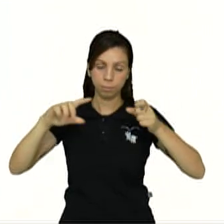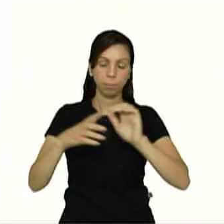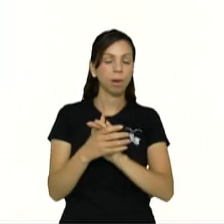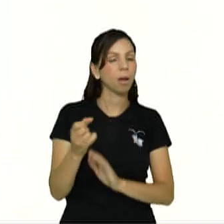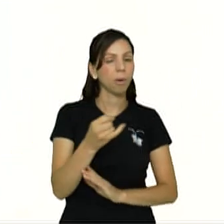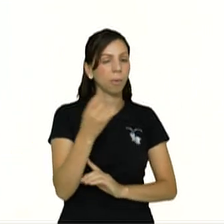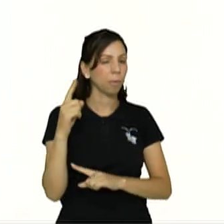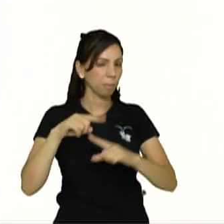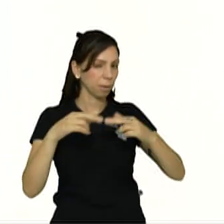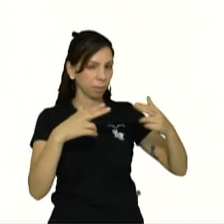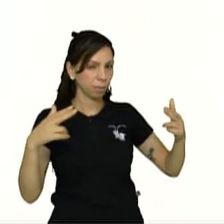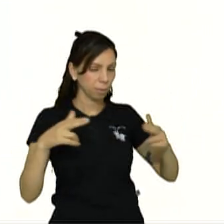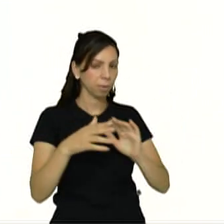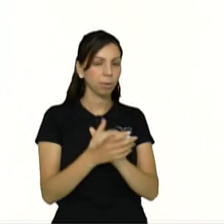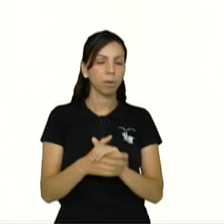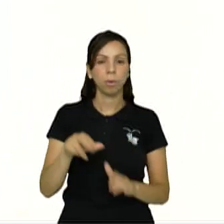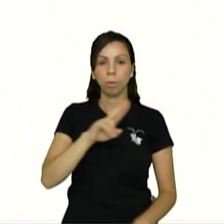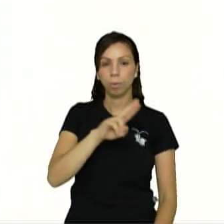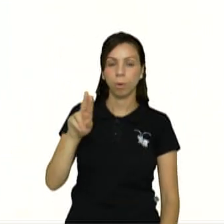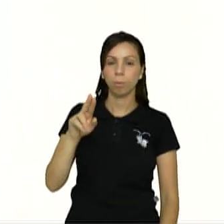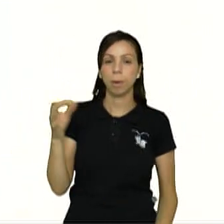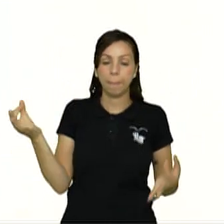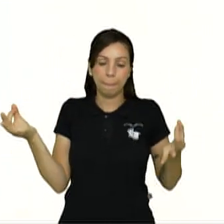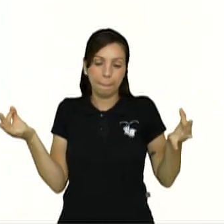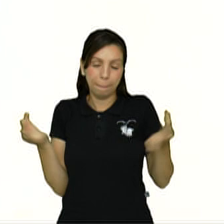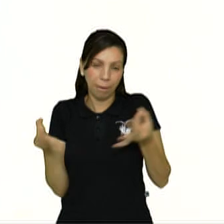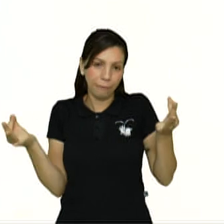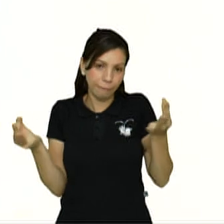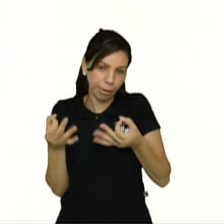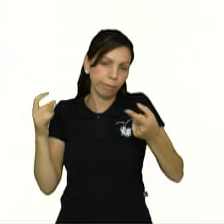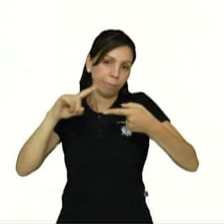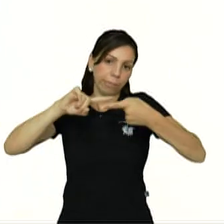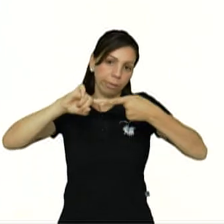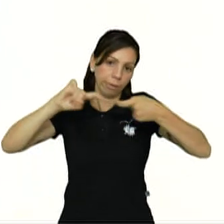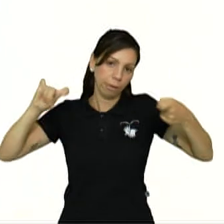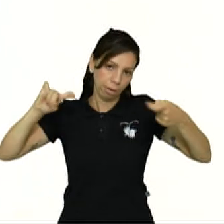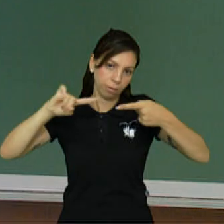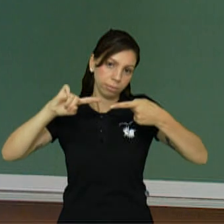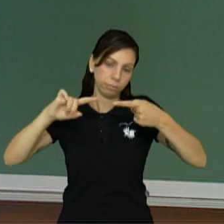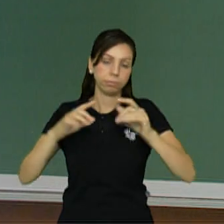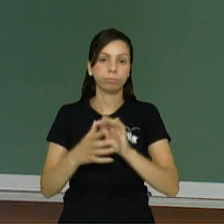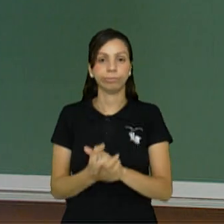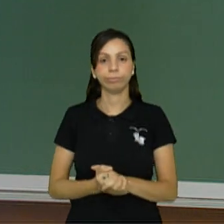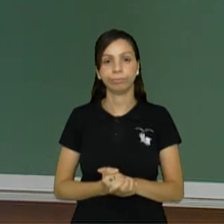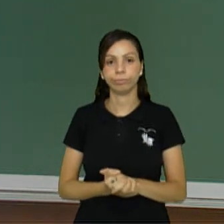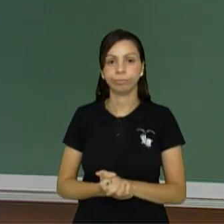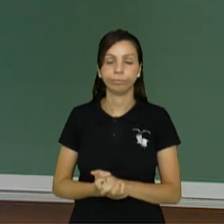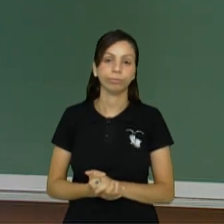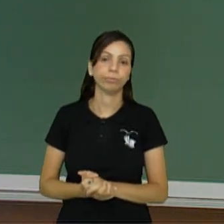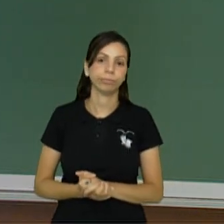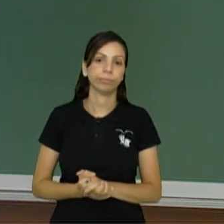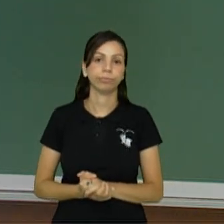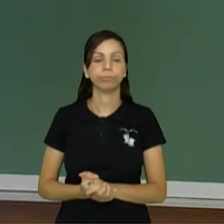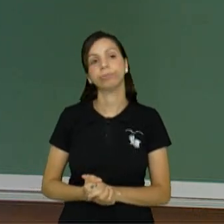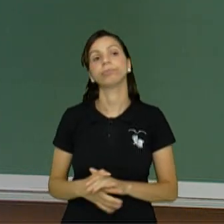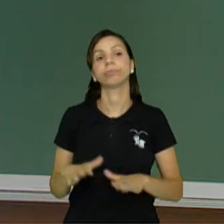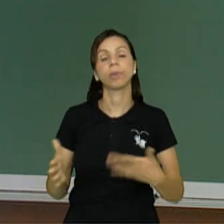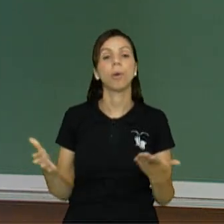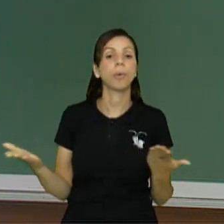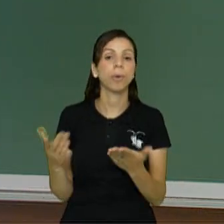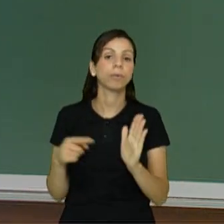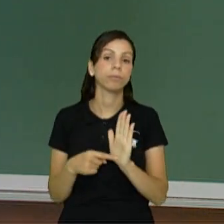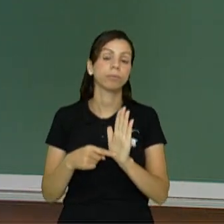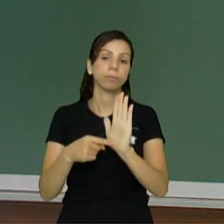materiais chamam de colisão perfeitamente elástica. Pessoal, é a mesma coisa, beleza? Então, assim, agora eu vou mostrar para